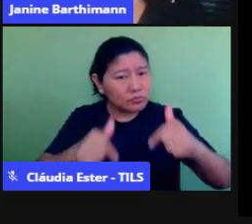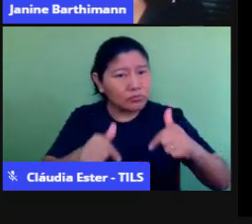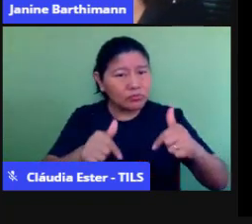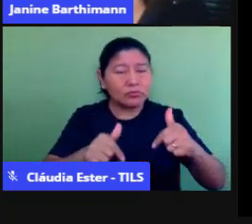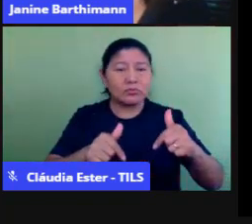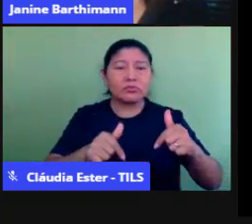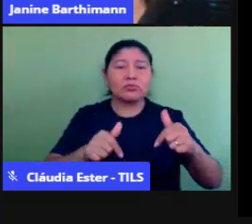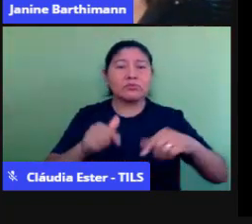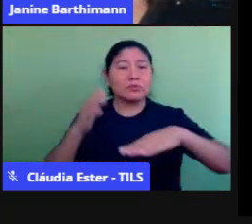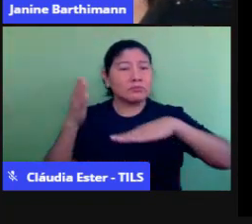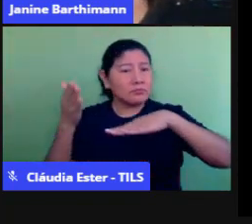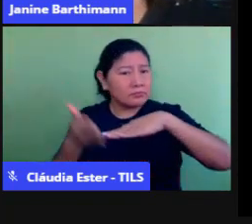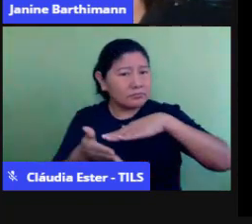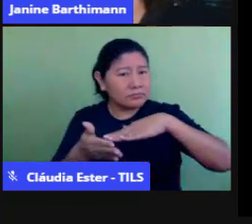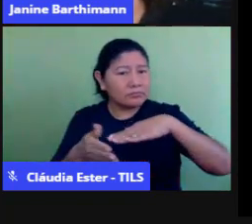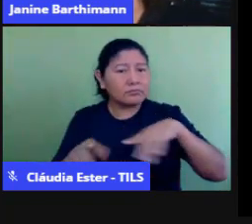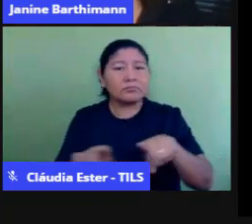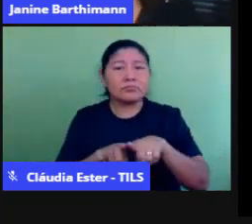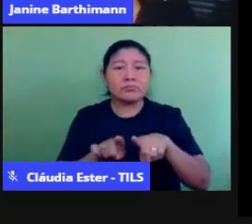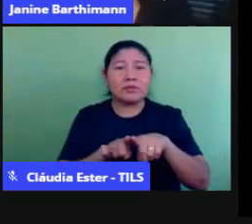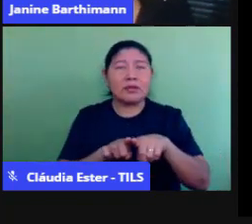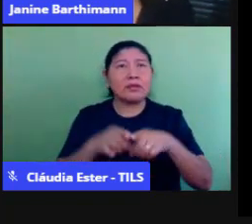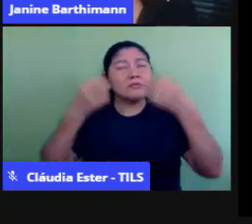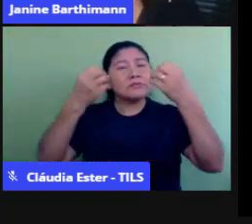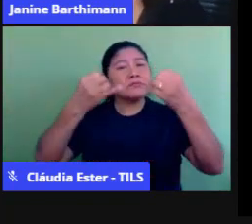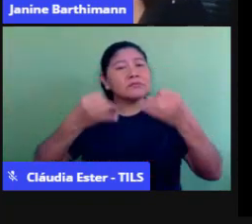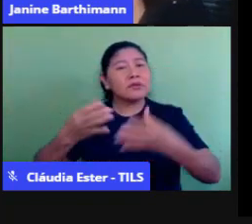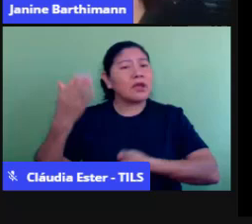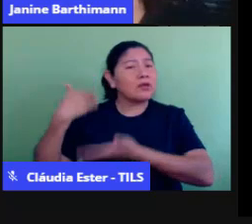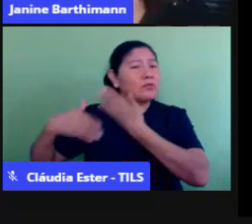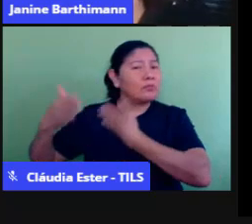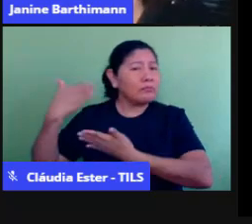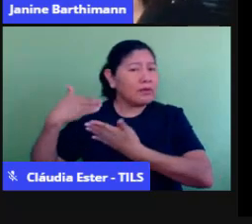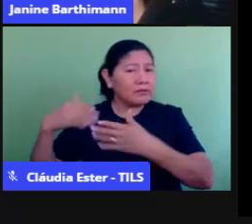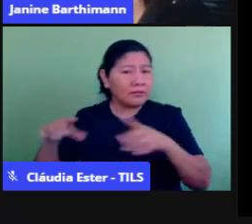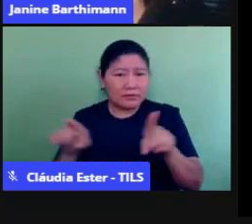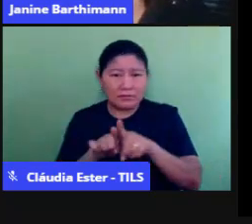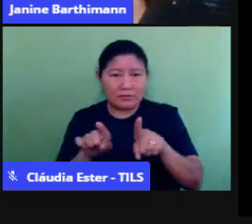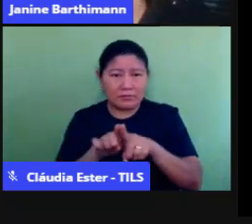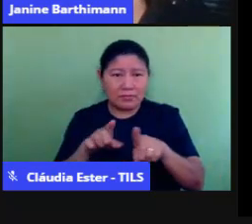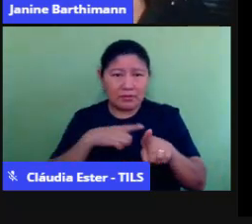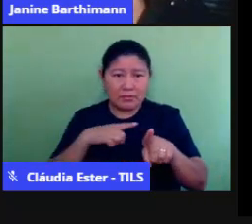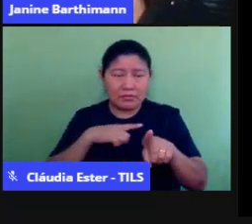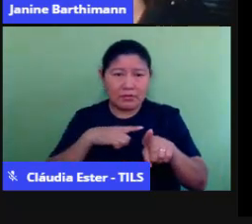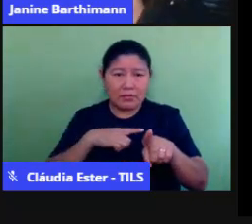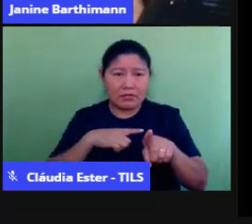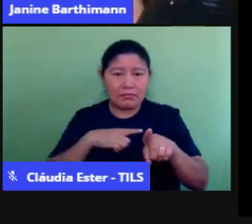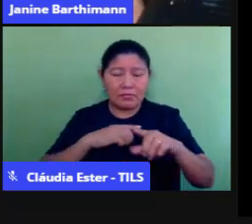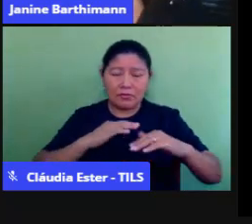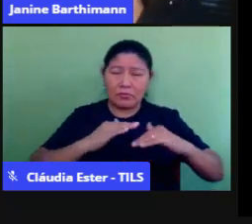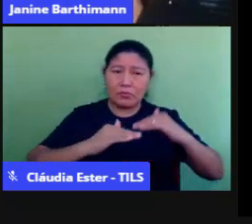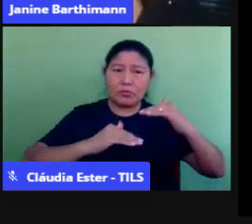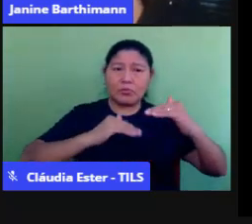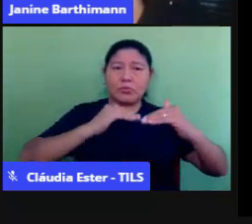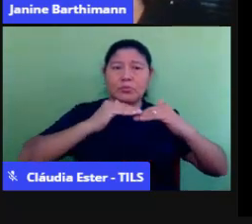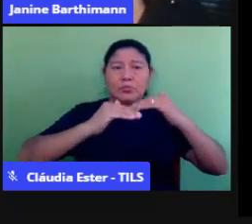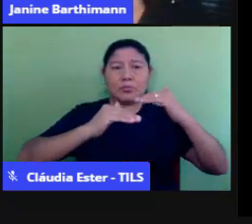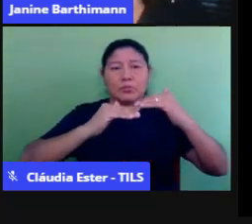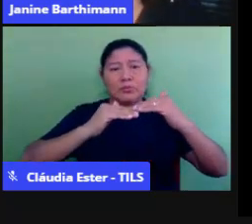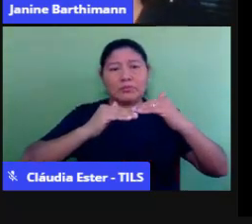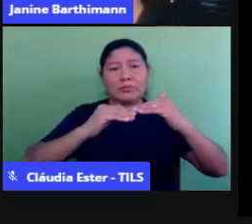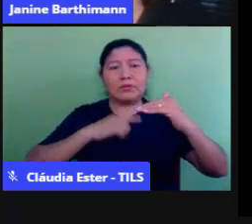contemporânea, e ele diz que o passado é uma construção e uma reinterpretação